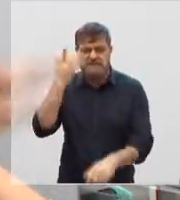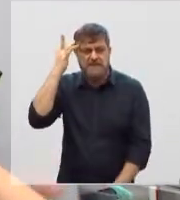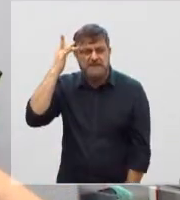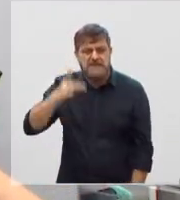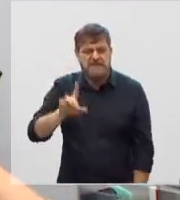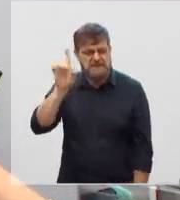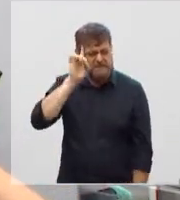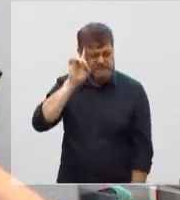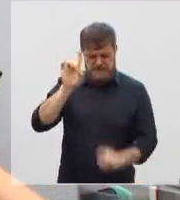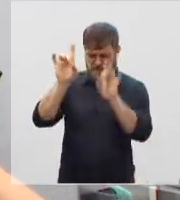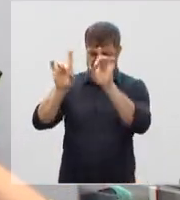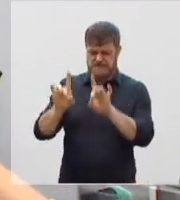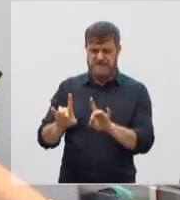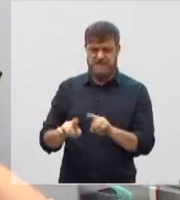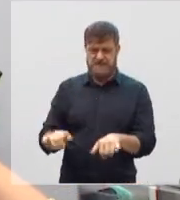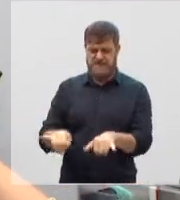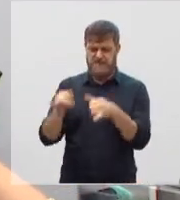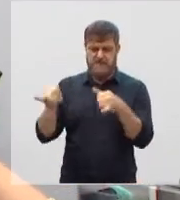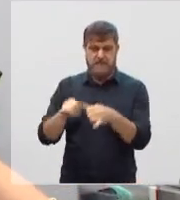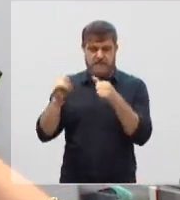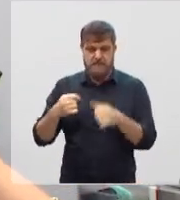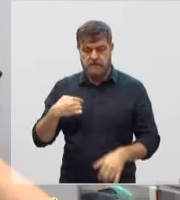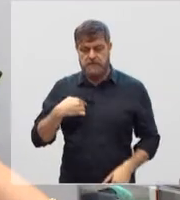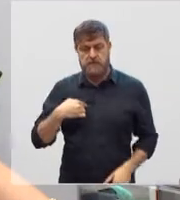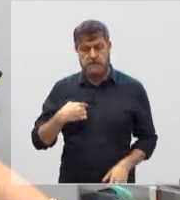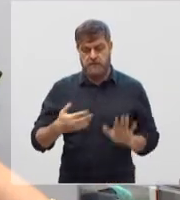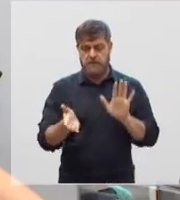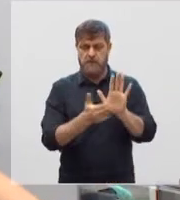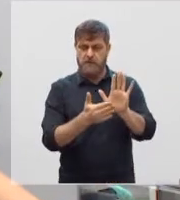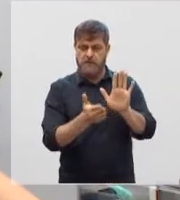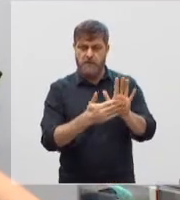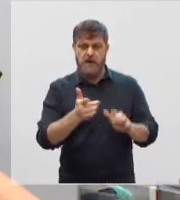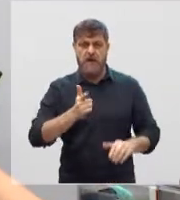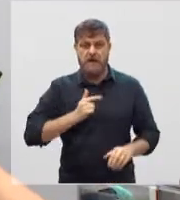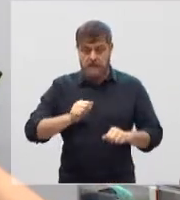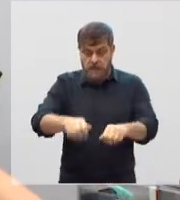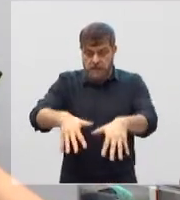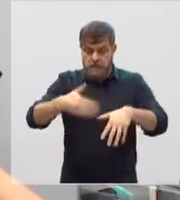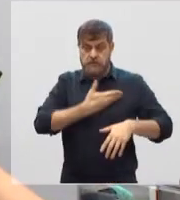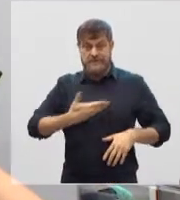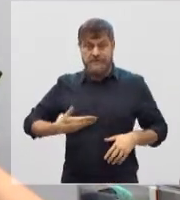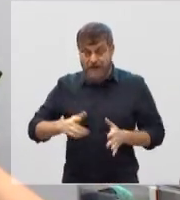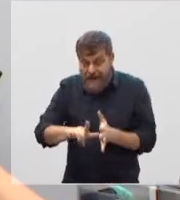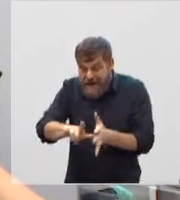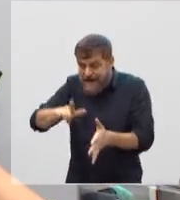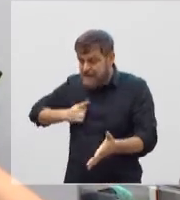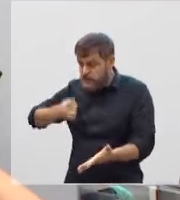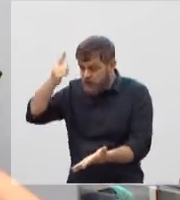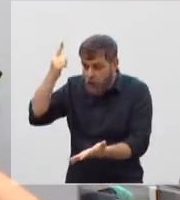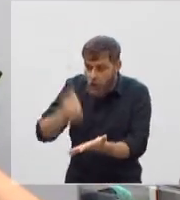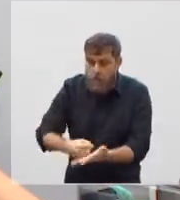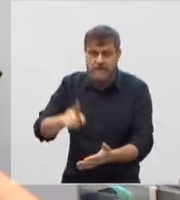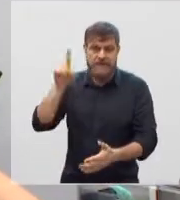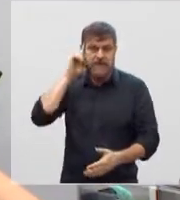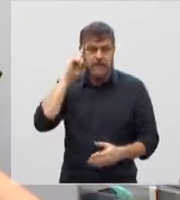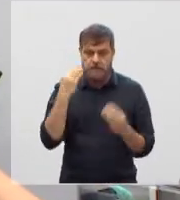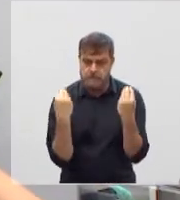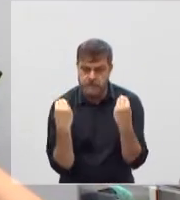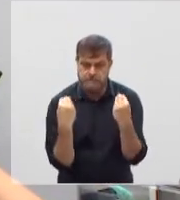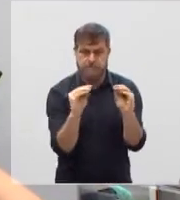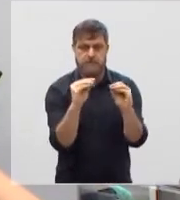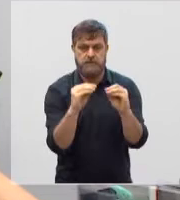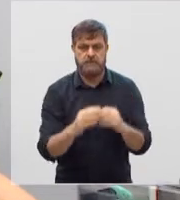nem sabe porque tem aquele dia. Então eu propus que tivesse uma audiência pública antes da data